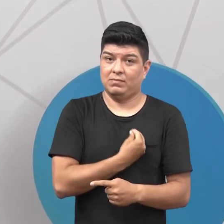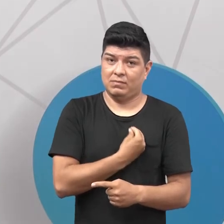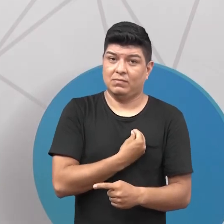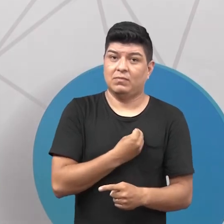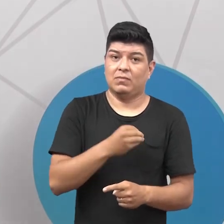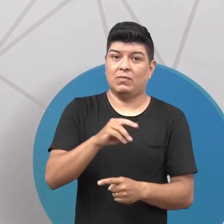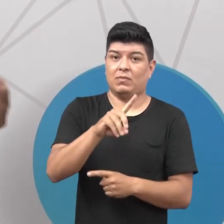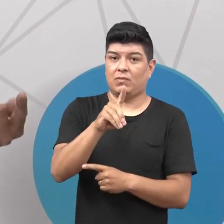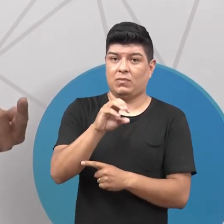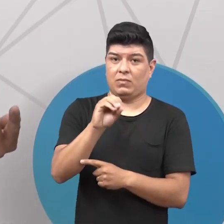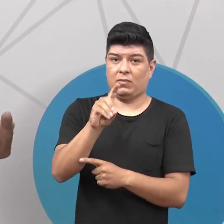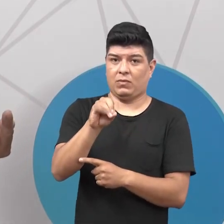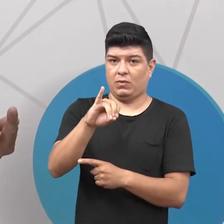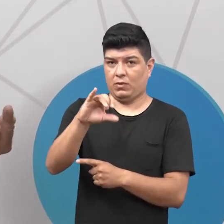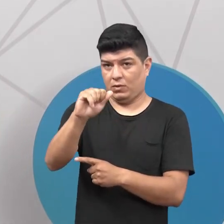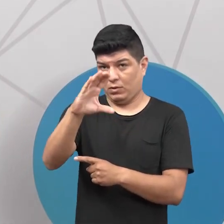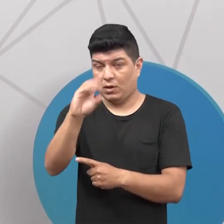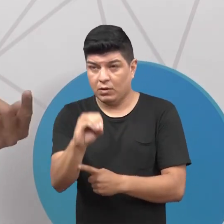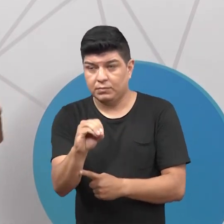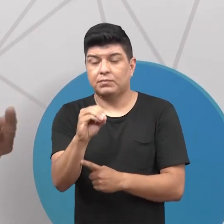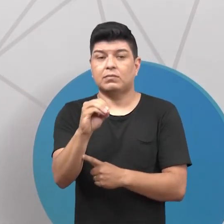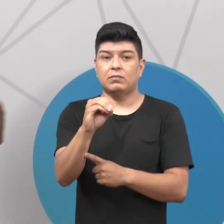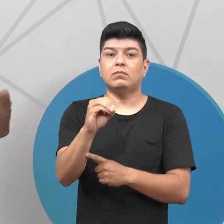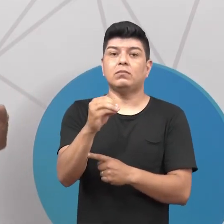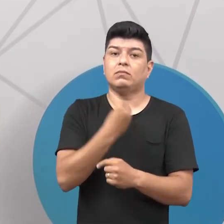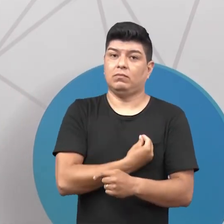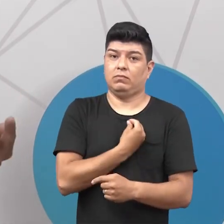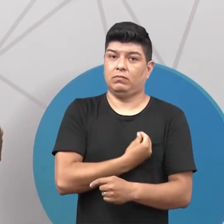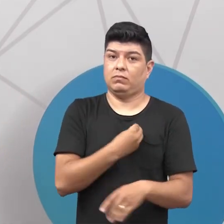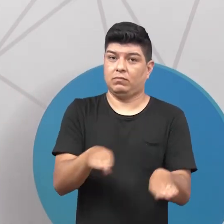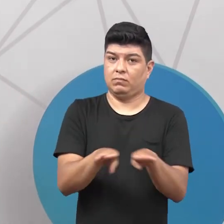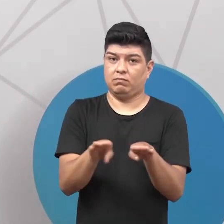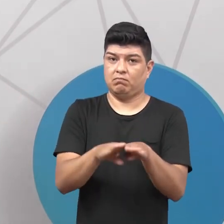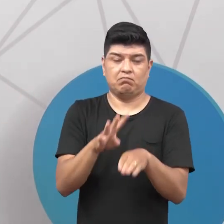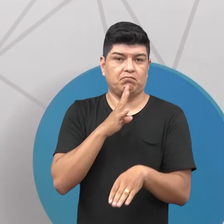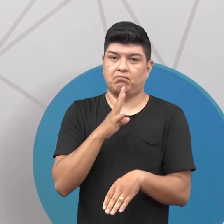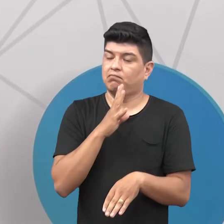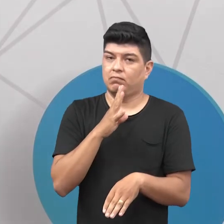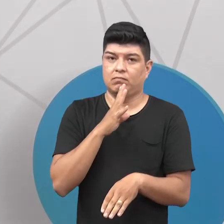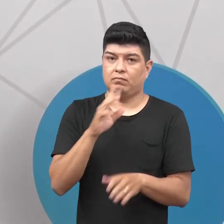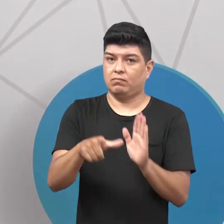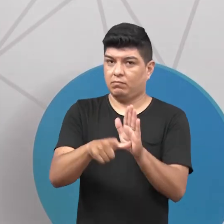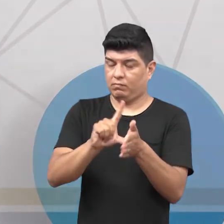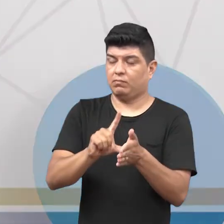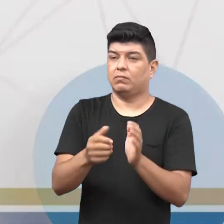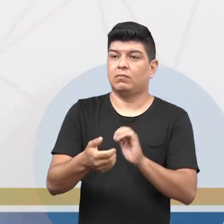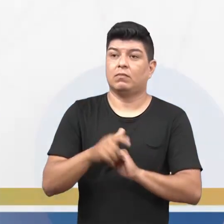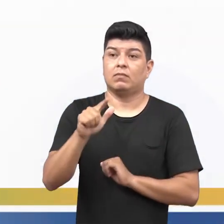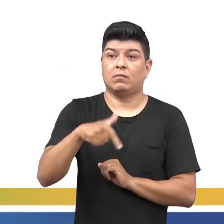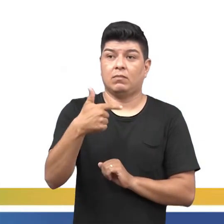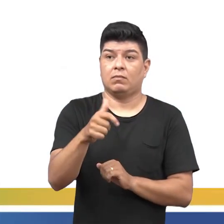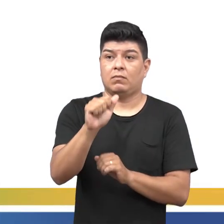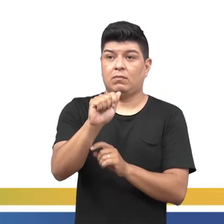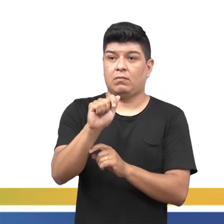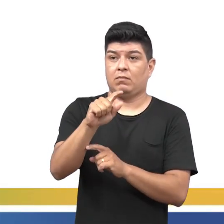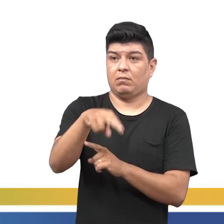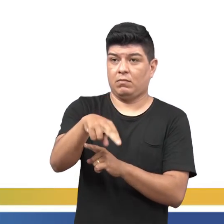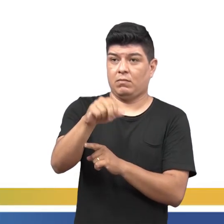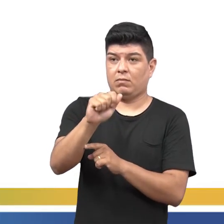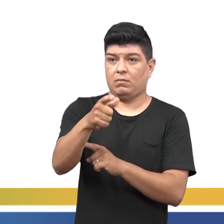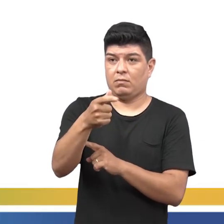zodíaco também, lá do zoroastrismo. E o zoroastrismo não conheceu o Empédocles. Depois nós temos o Anaxágoras